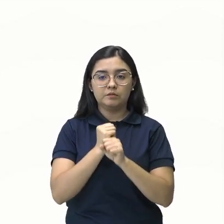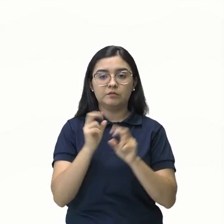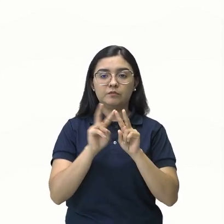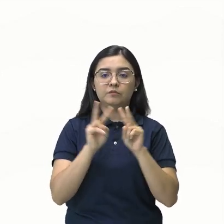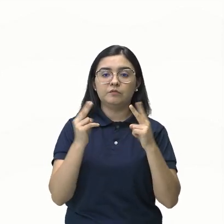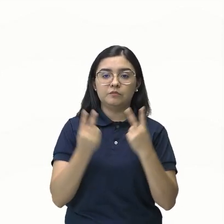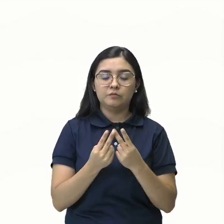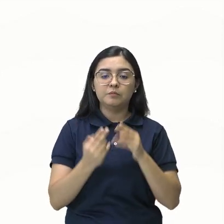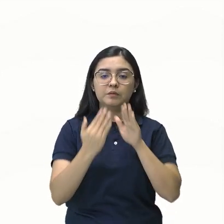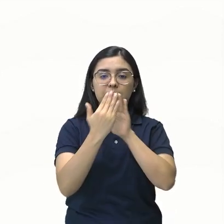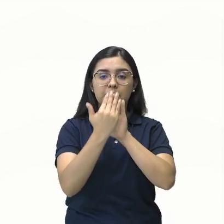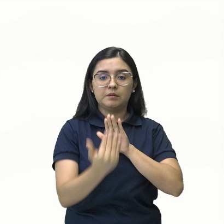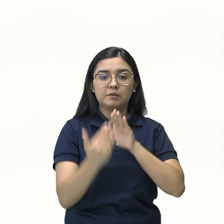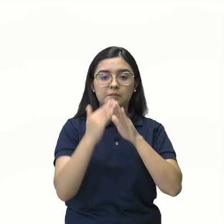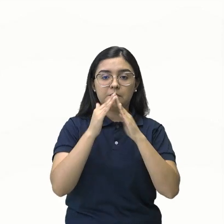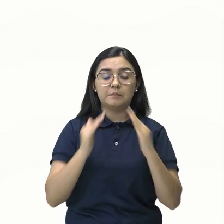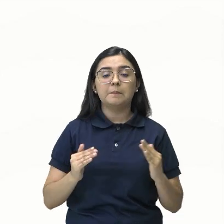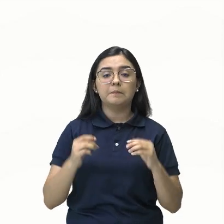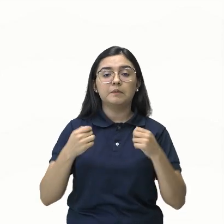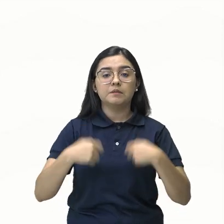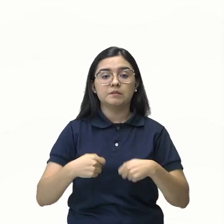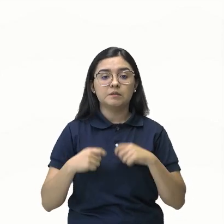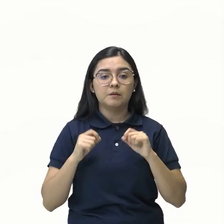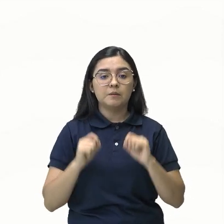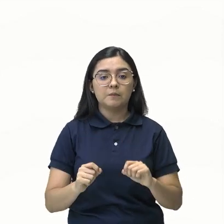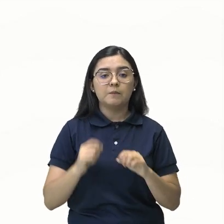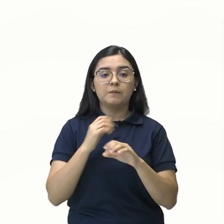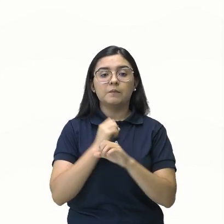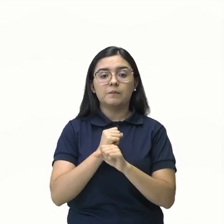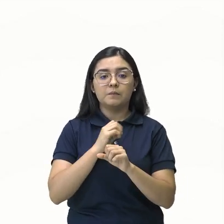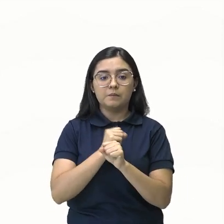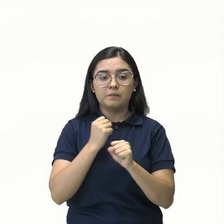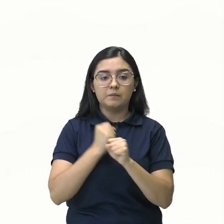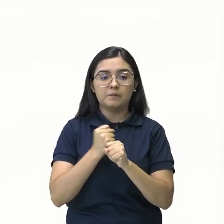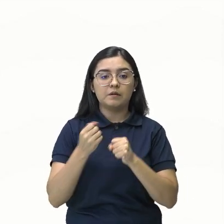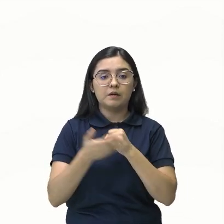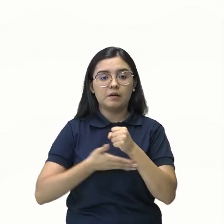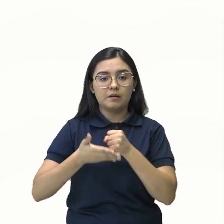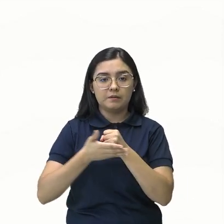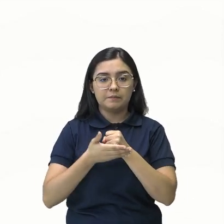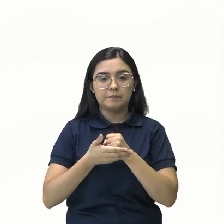da pirâmide, precisamos multiplicar a área da base,